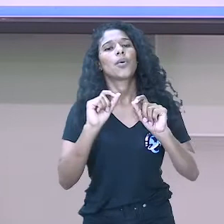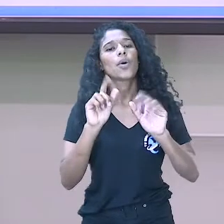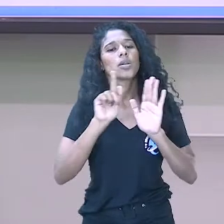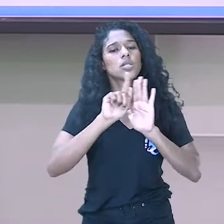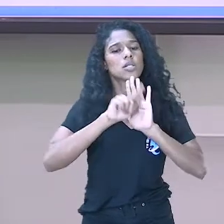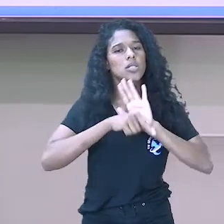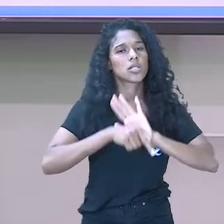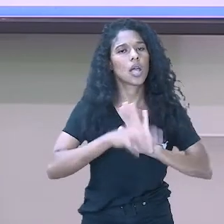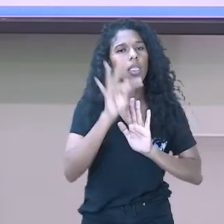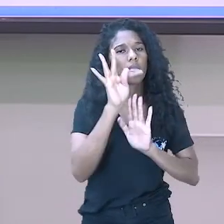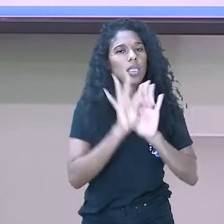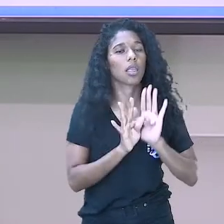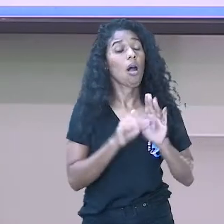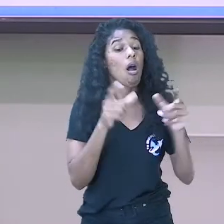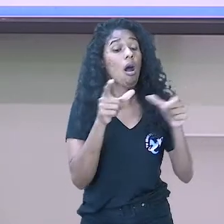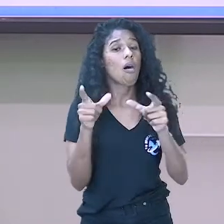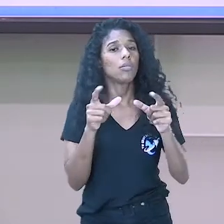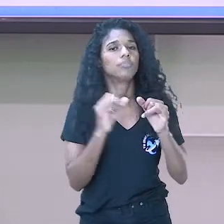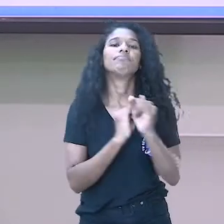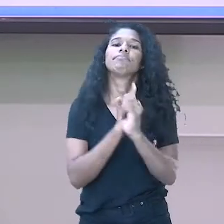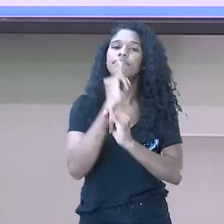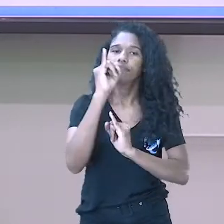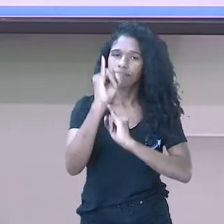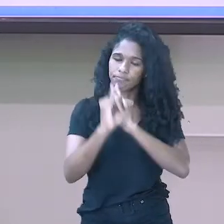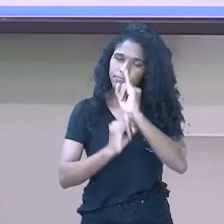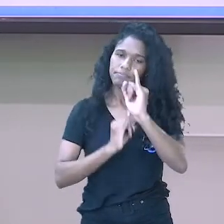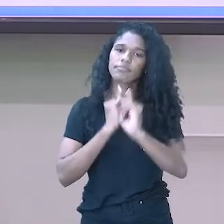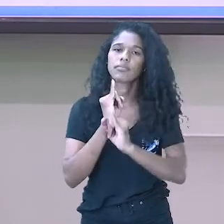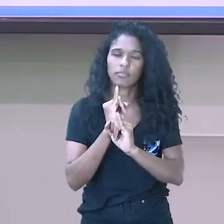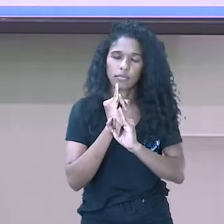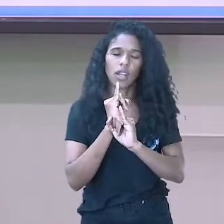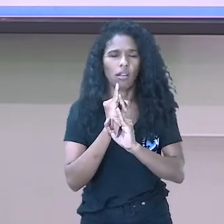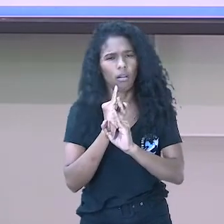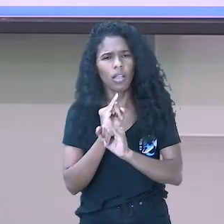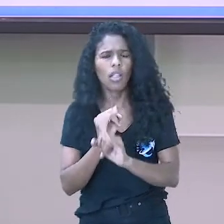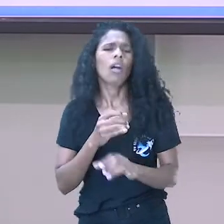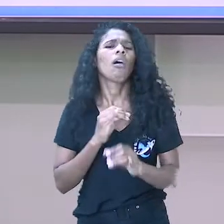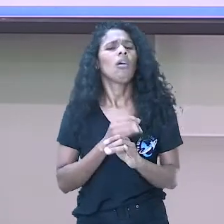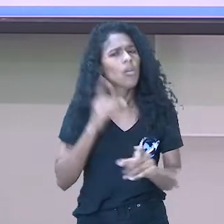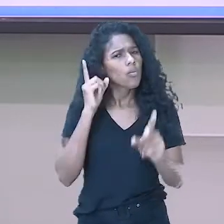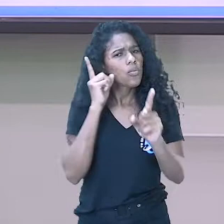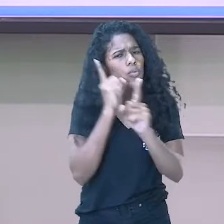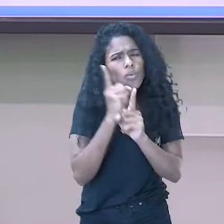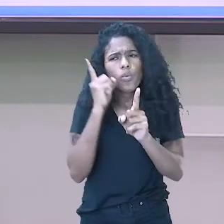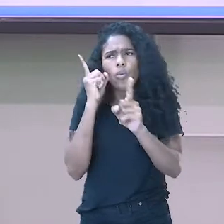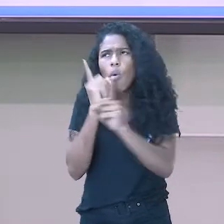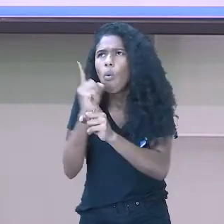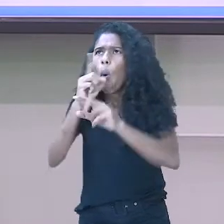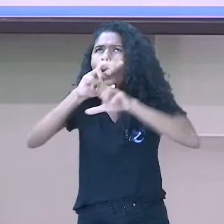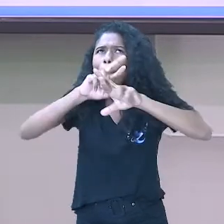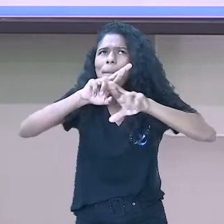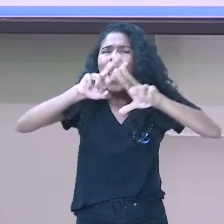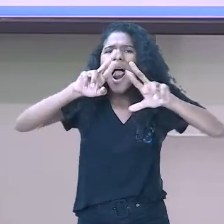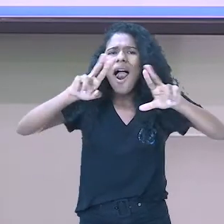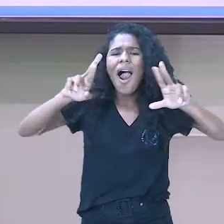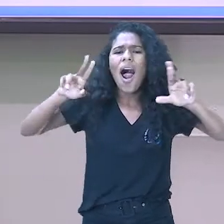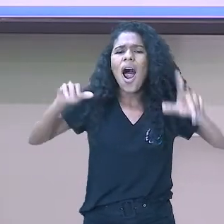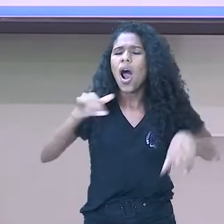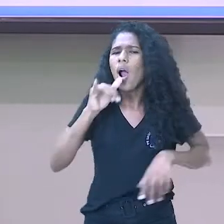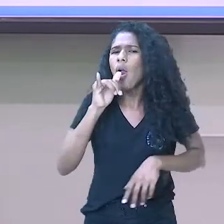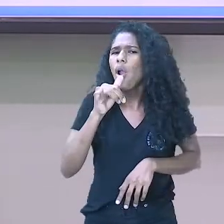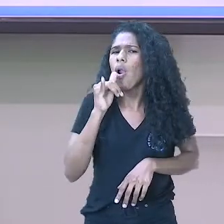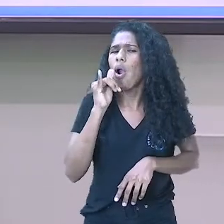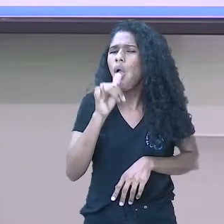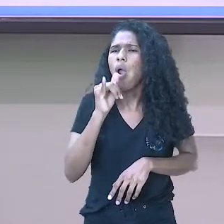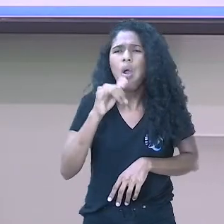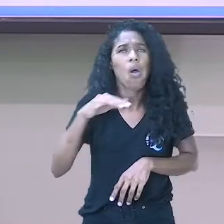textuais na internet. Então, a gente encontra, sim, várias crônicas aí nas redes sociais. É só a